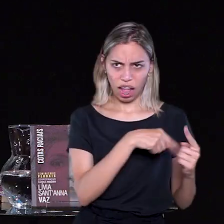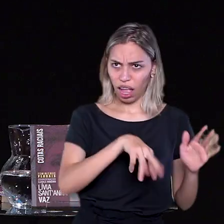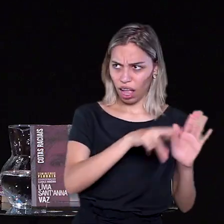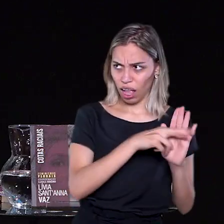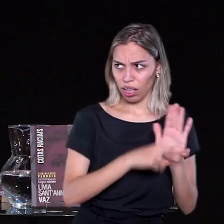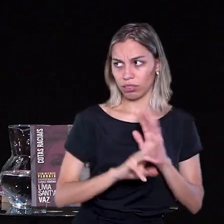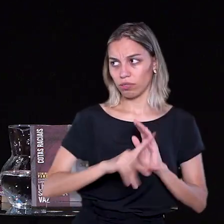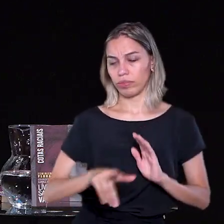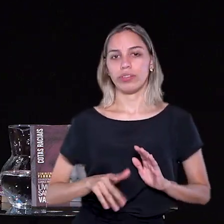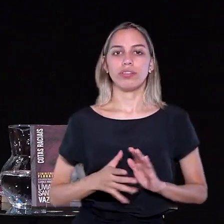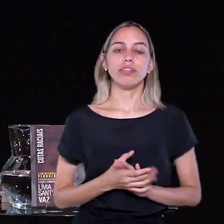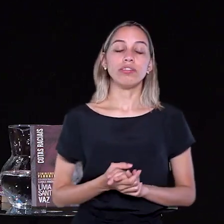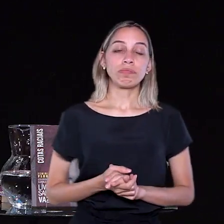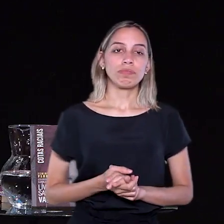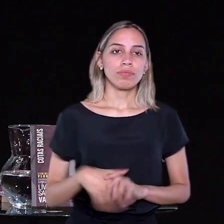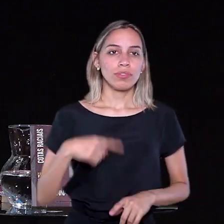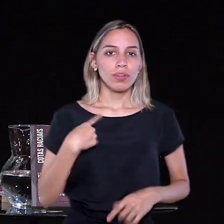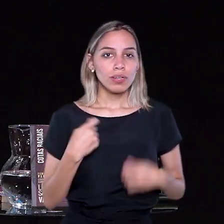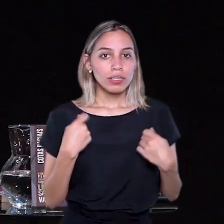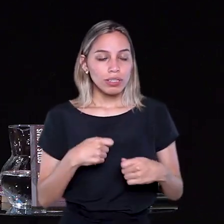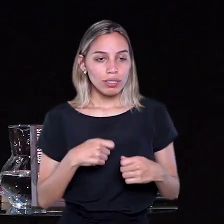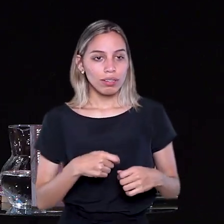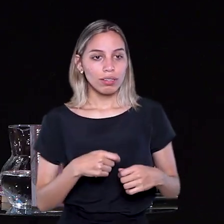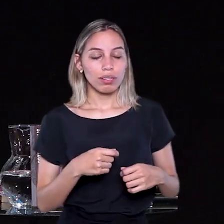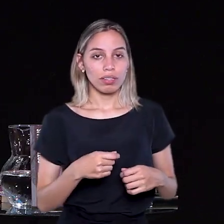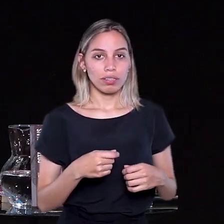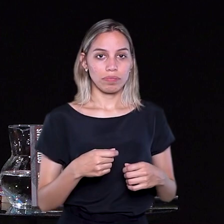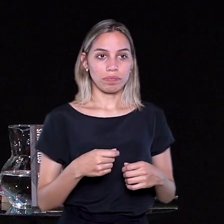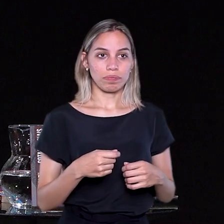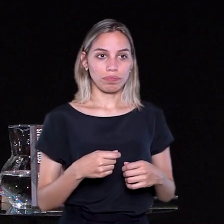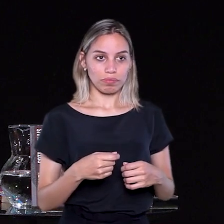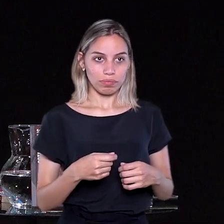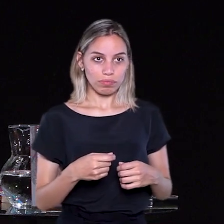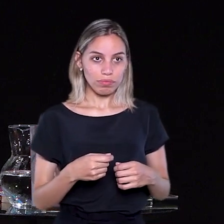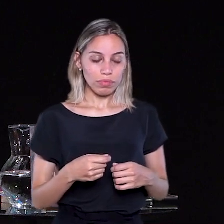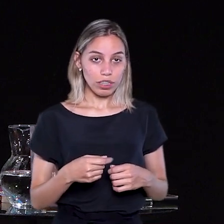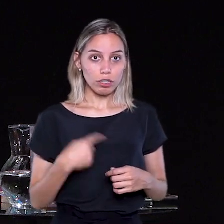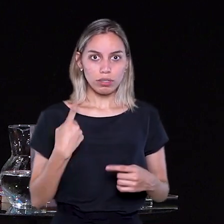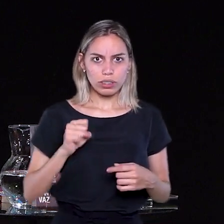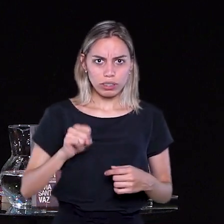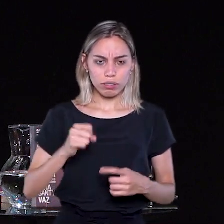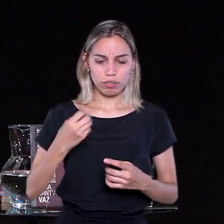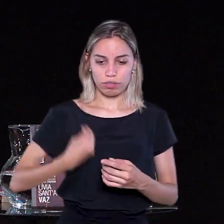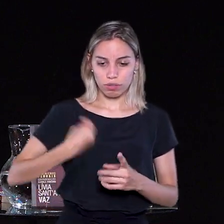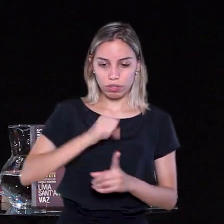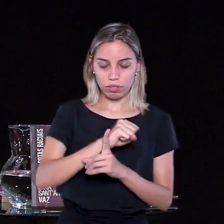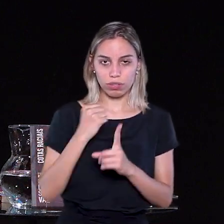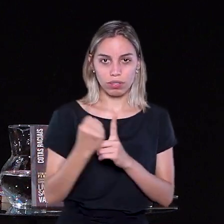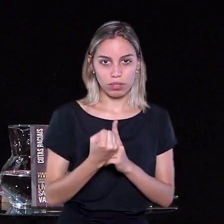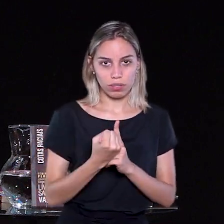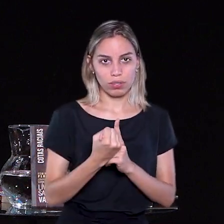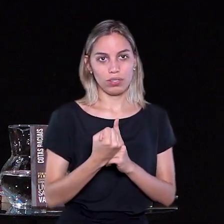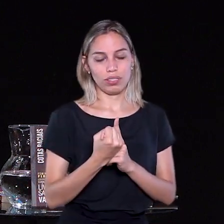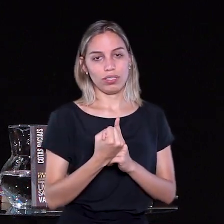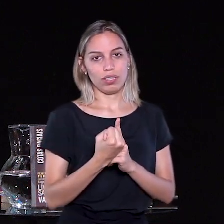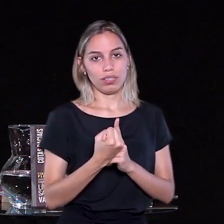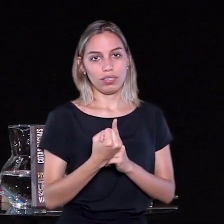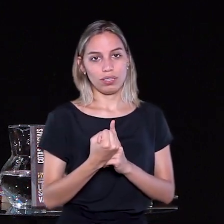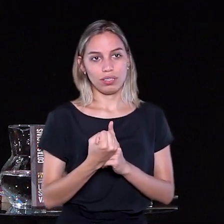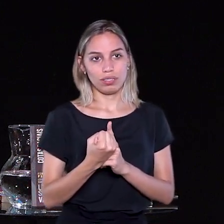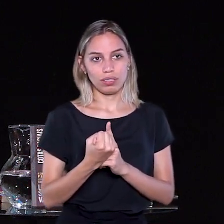preciso a gente contextualizar o mérito, porque, se nós vivemos, de fato, numa sociedade meritocrática, essa mobilidade